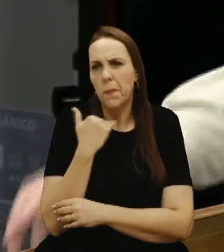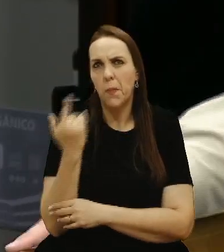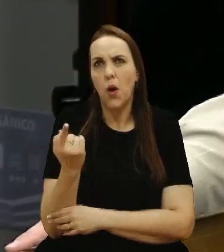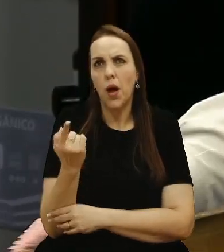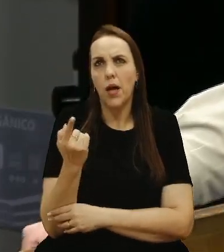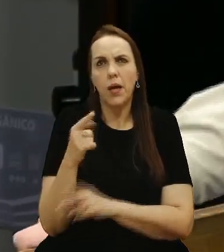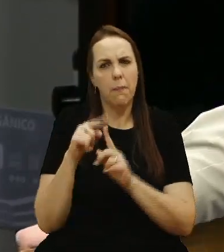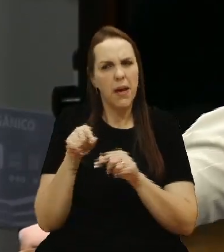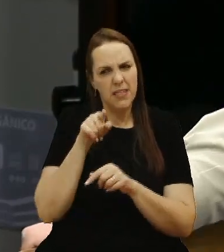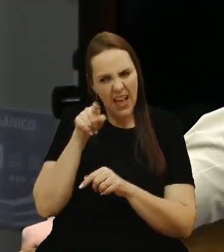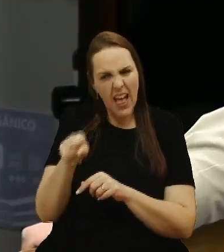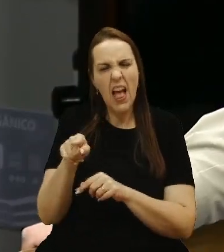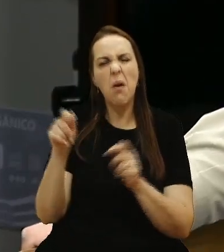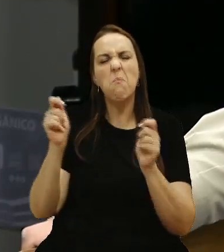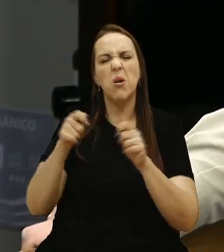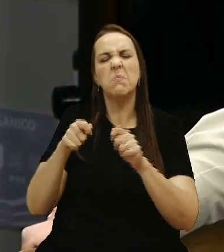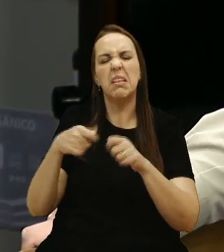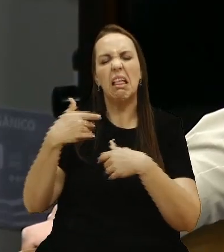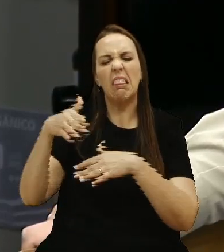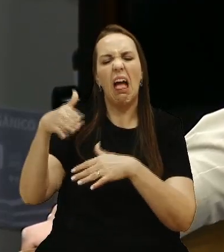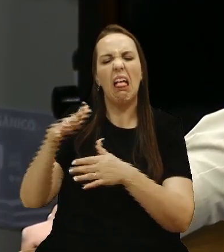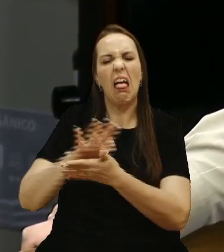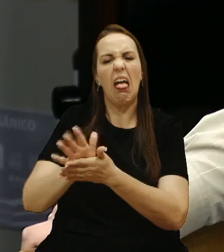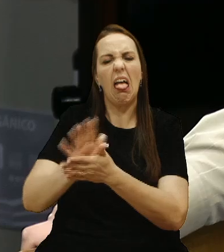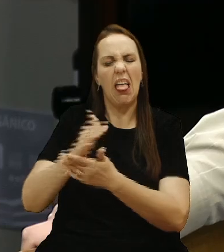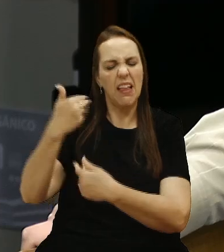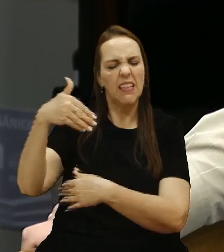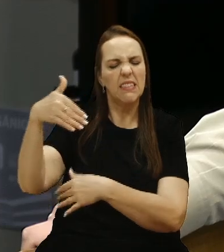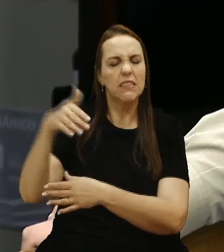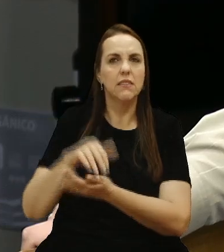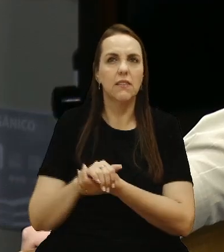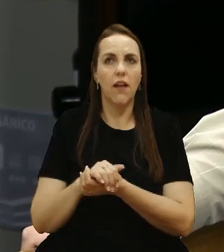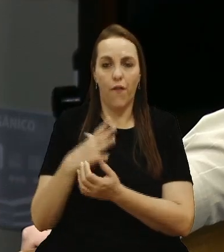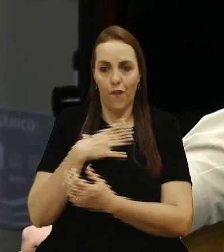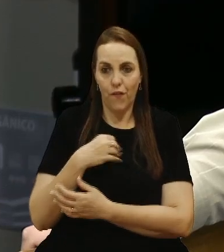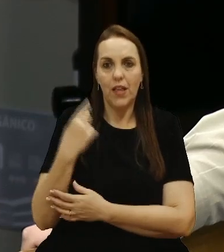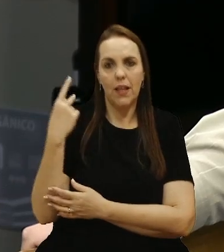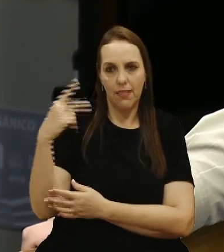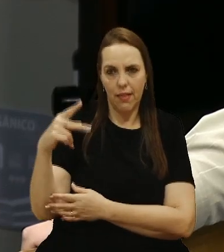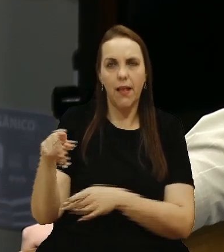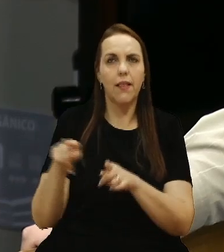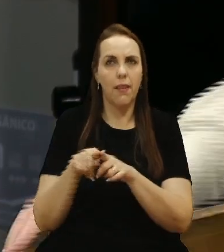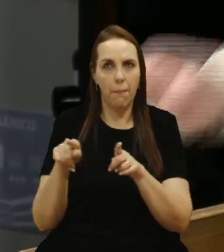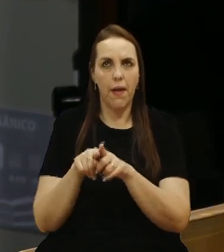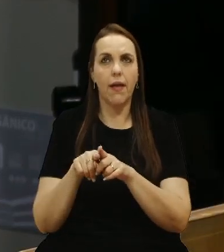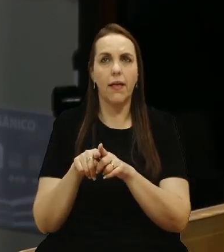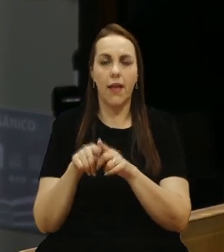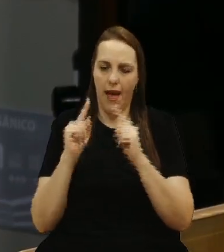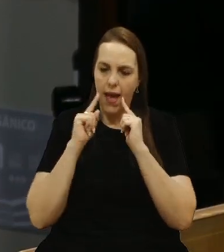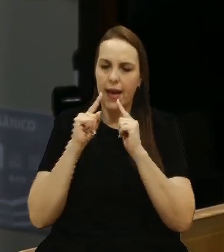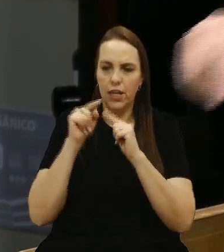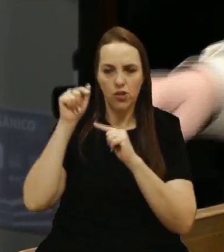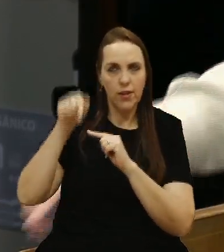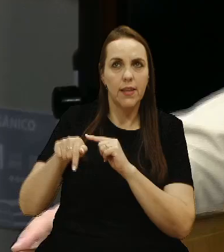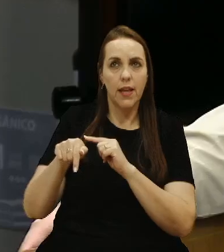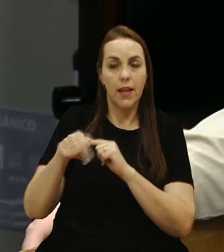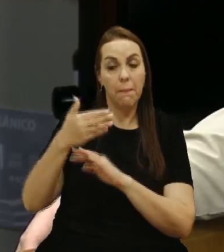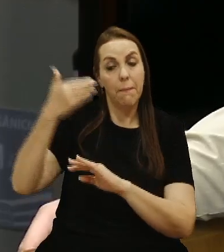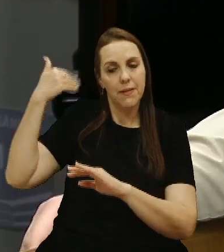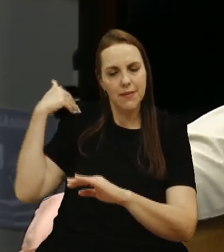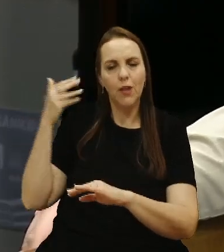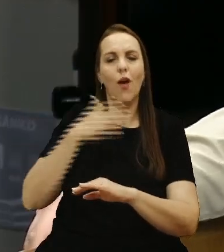Charlie Kirk, inclusive envolvendo as filhas e a esposa desse ativista político na sua crítica, e à época eu estive aqui nessa